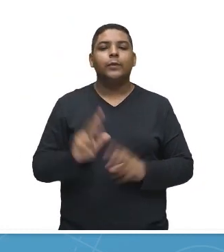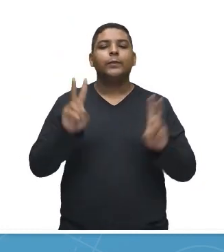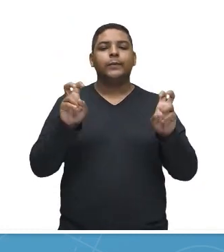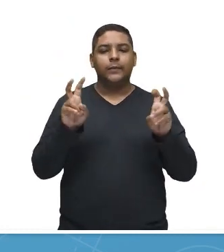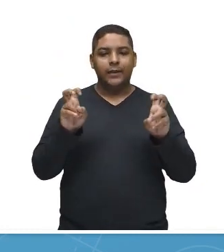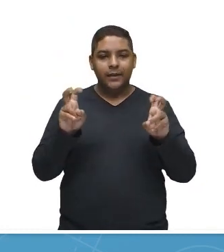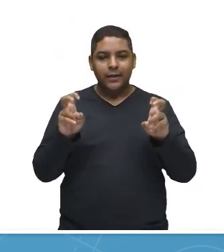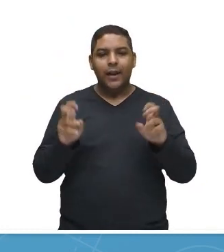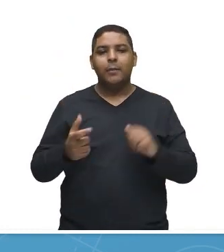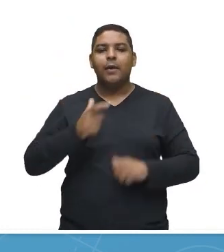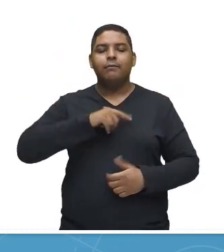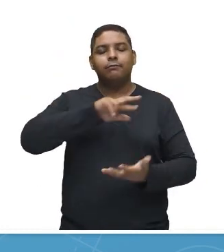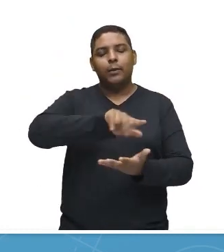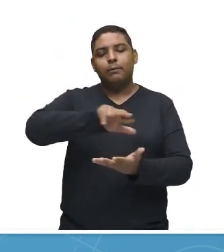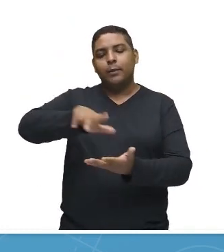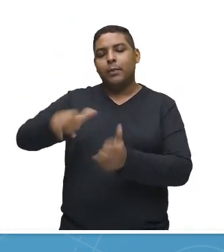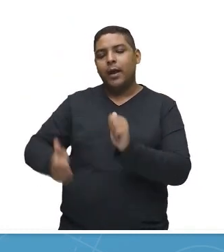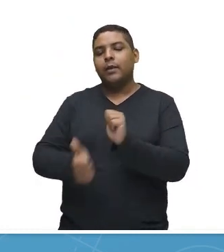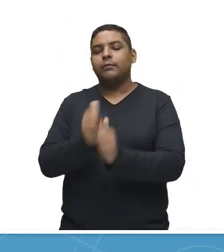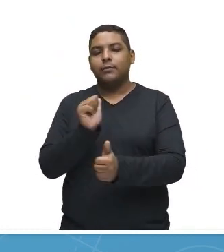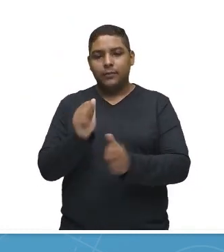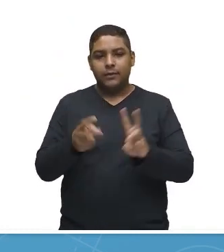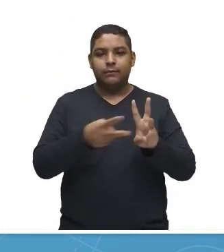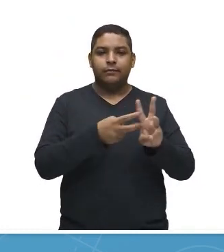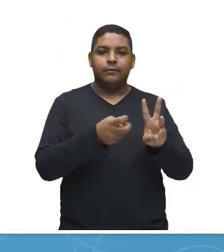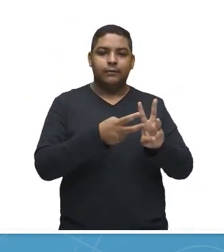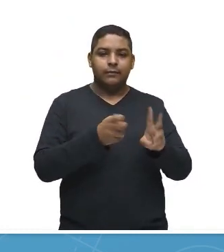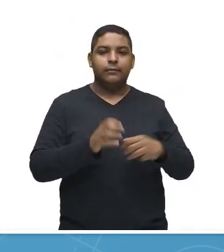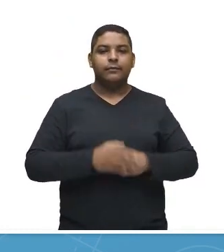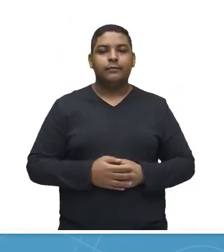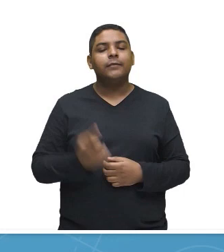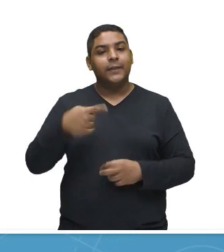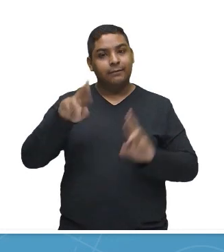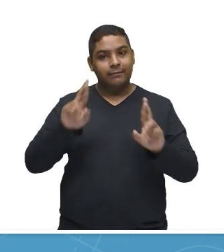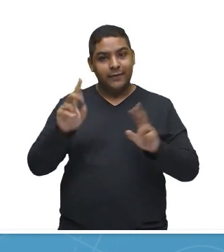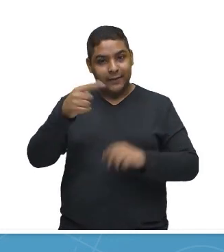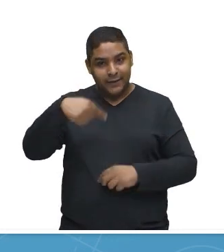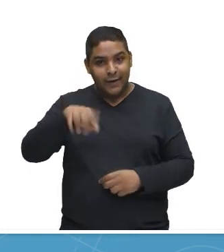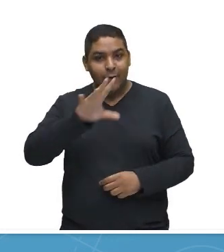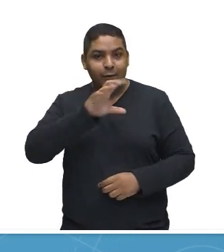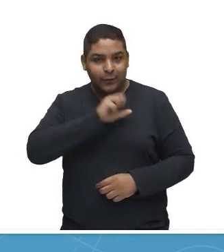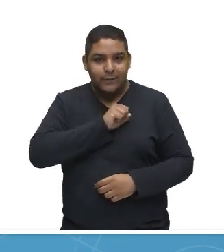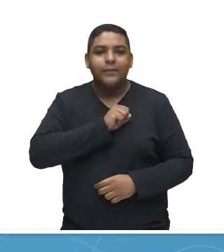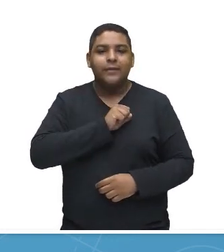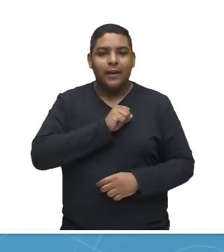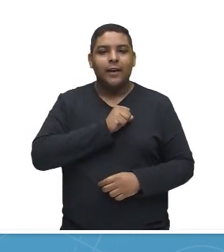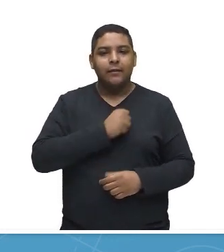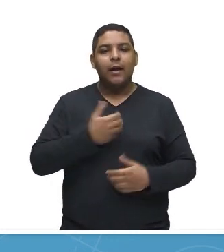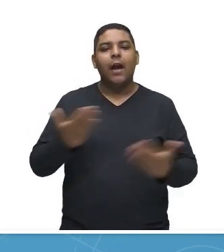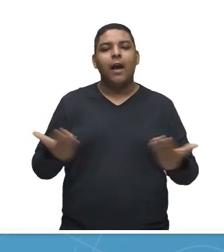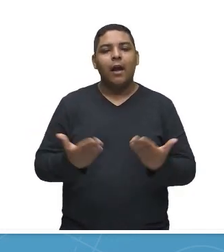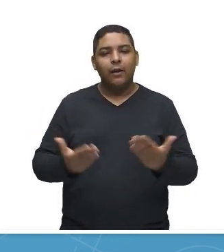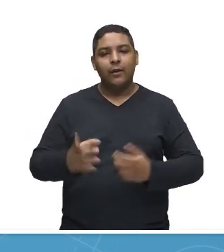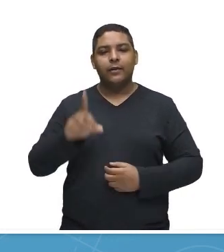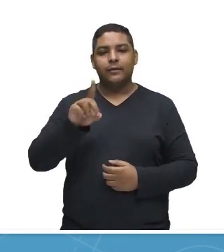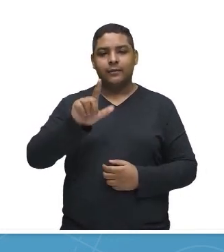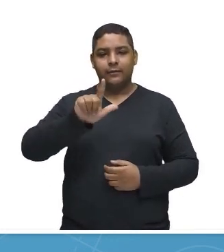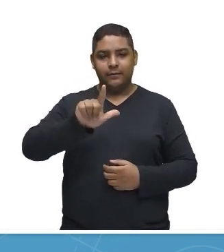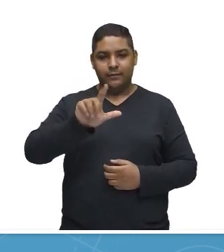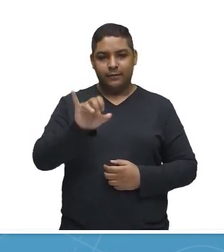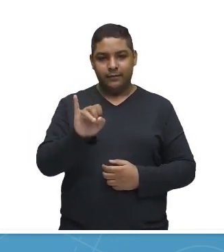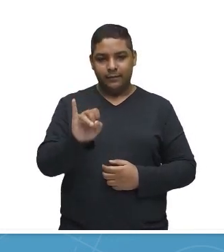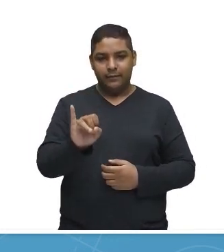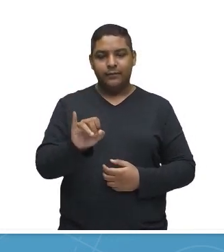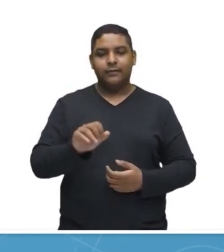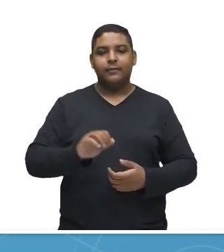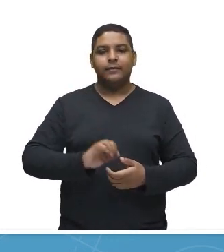dessa diversidade de lutas corporais indígenas. Espero que vocês tenham gostado e nós vamos prosseguir com a nossa